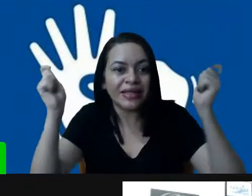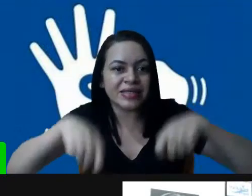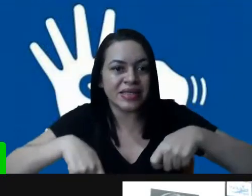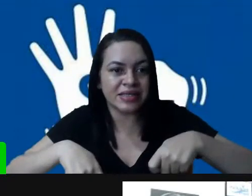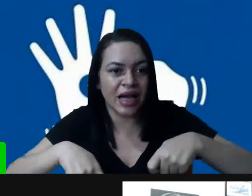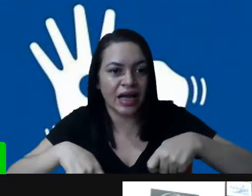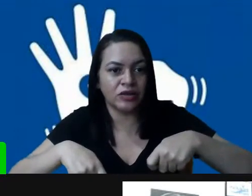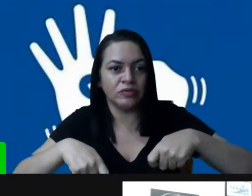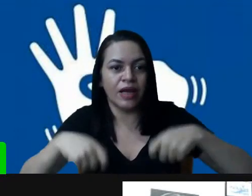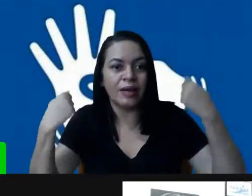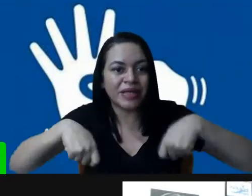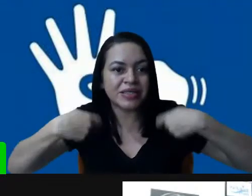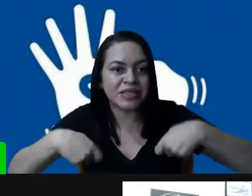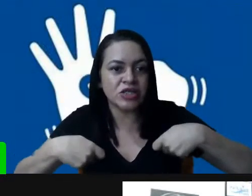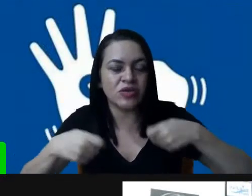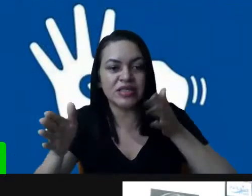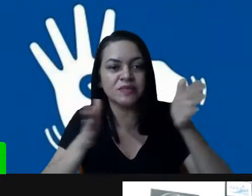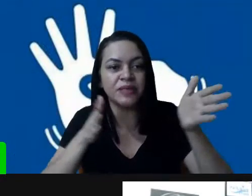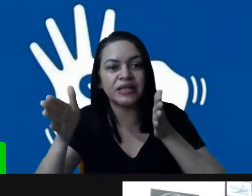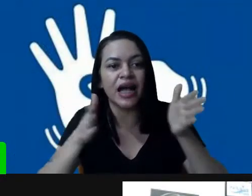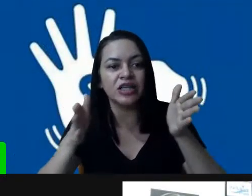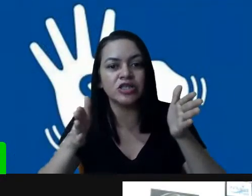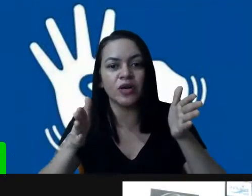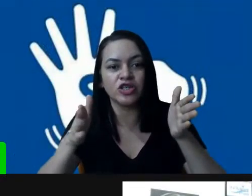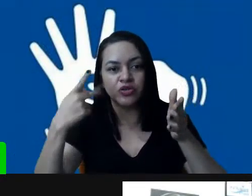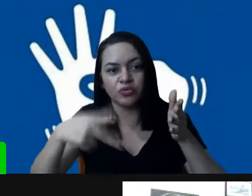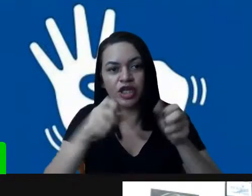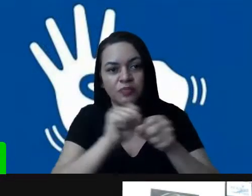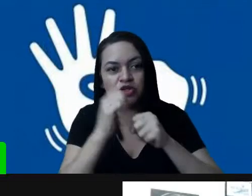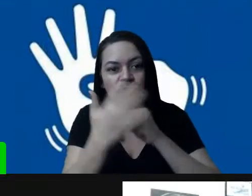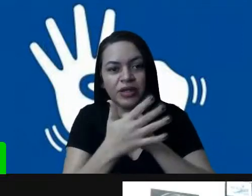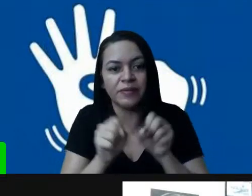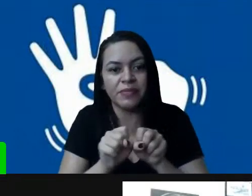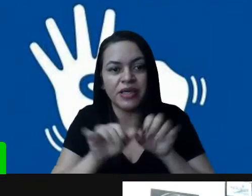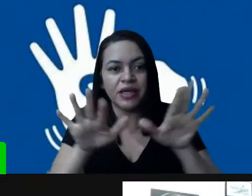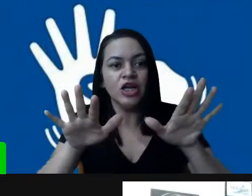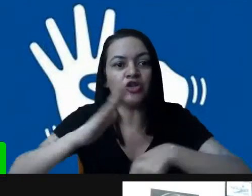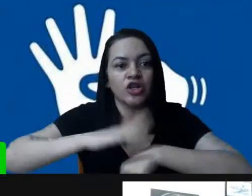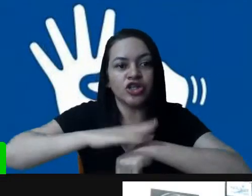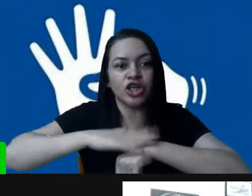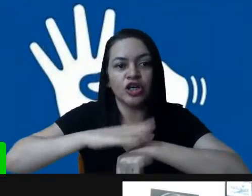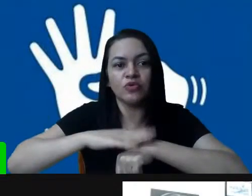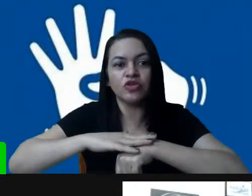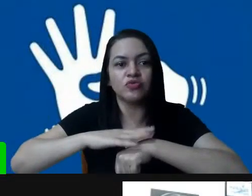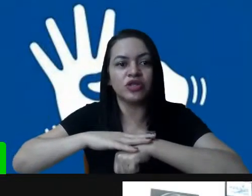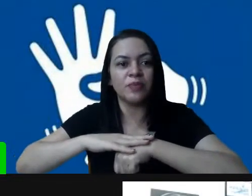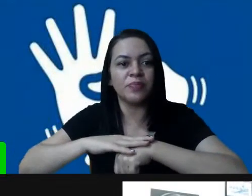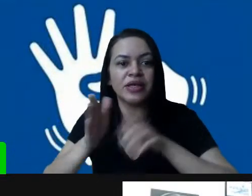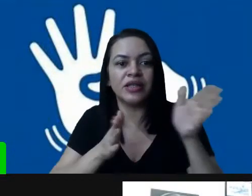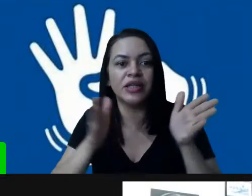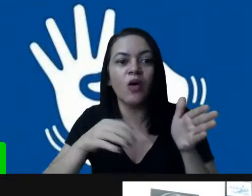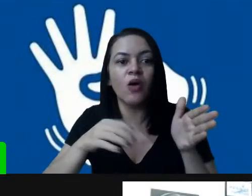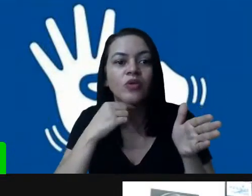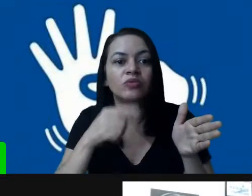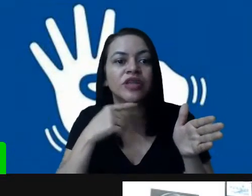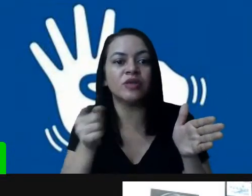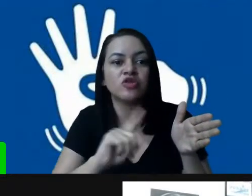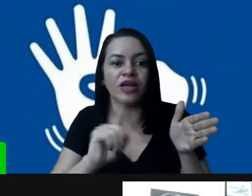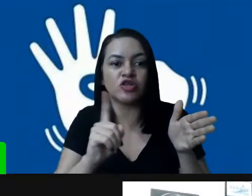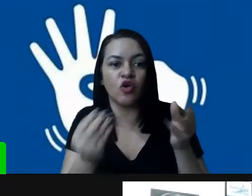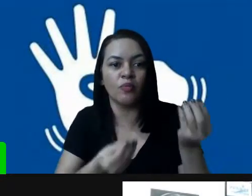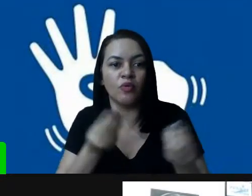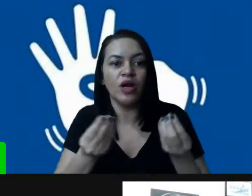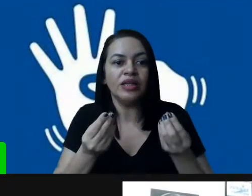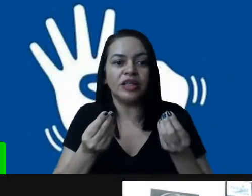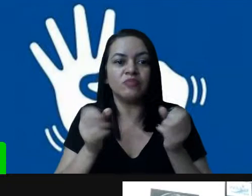era necessário, é preciso. Acessibilidade, eu acho que no tempo de pandemia, nós chegamos num tempo em que não temos